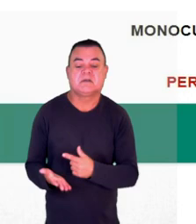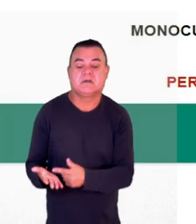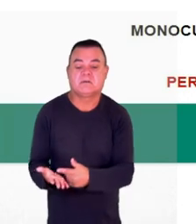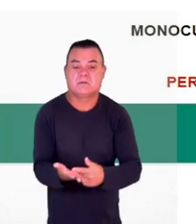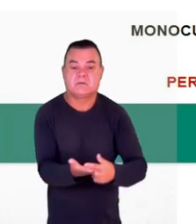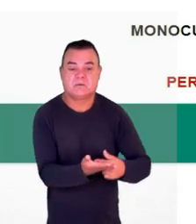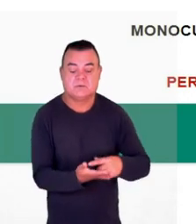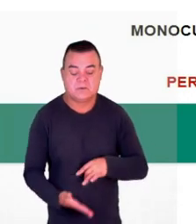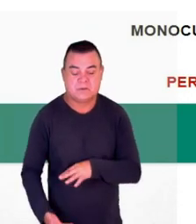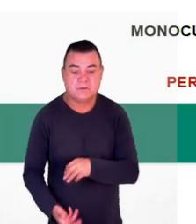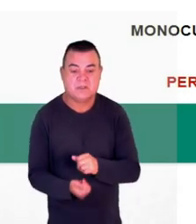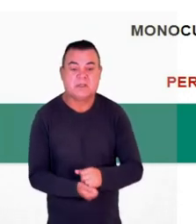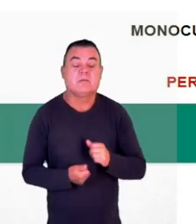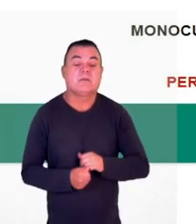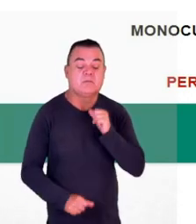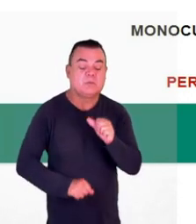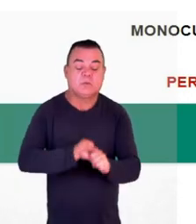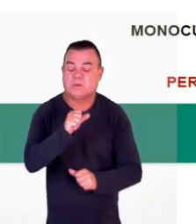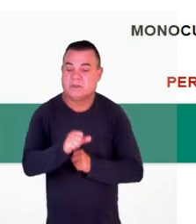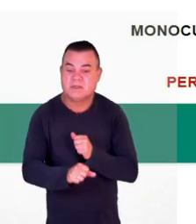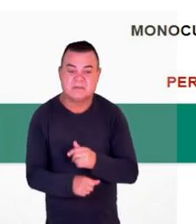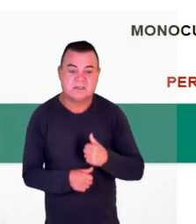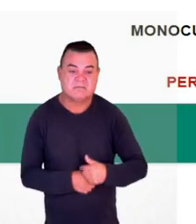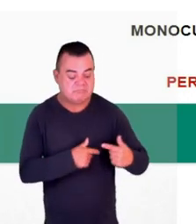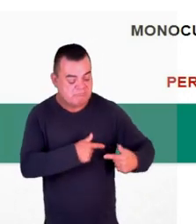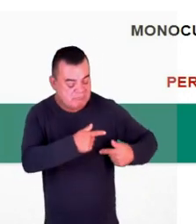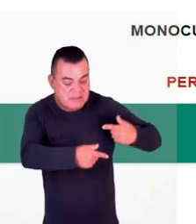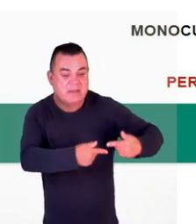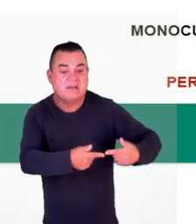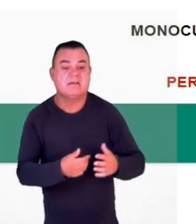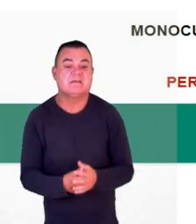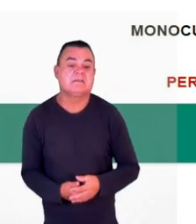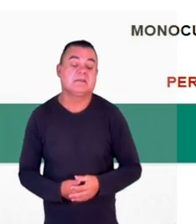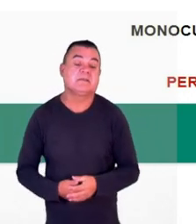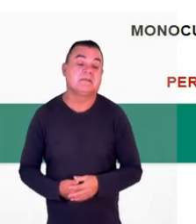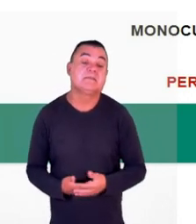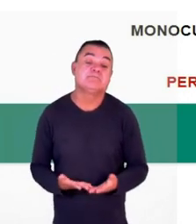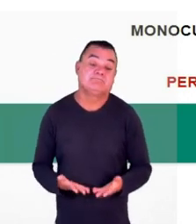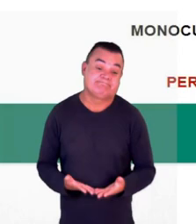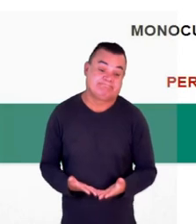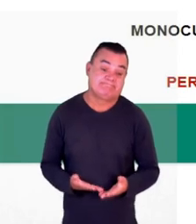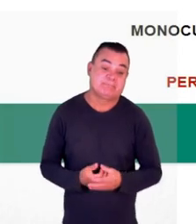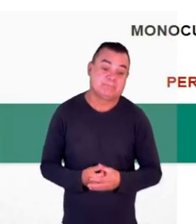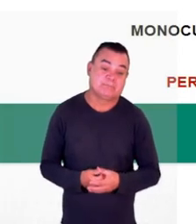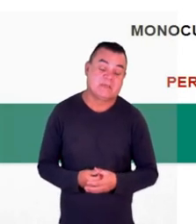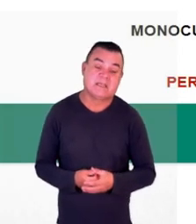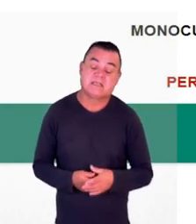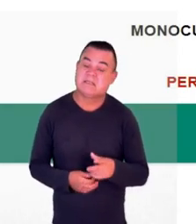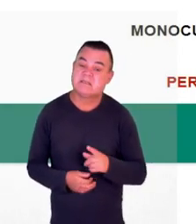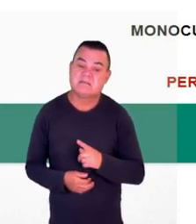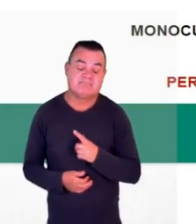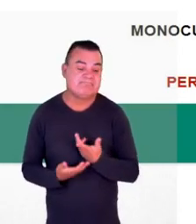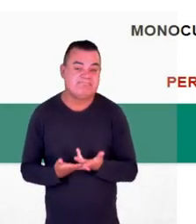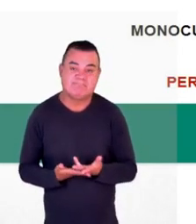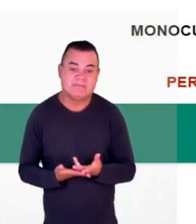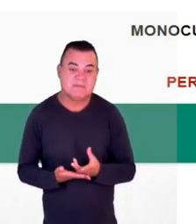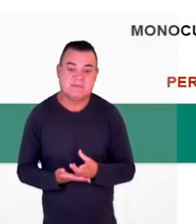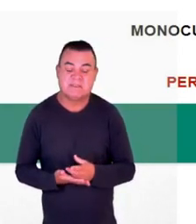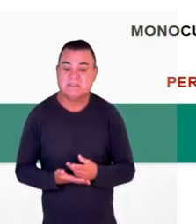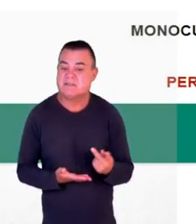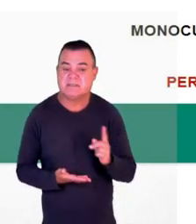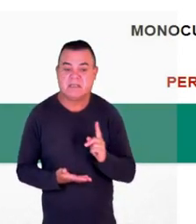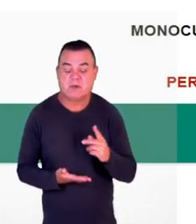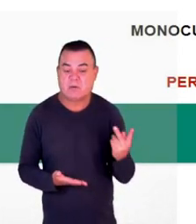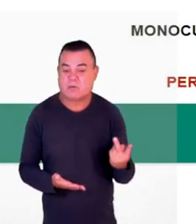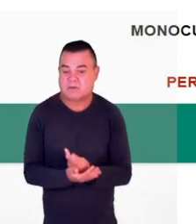para se reverter essas tendências Elas têm sido praticamente eh eh não ouvidas né Elas têm sido não ouvidas